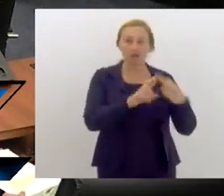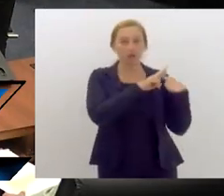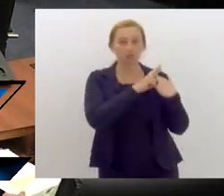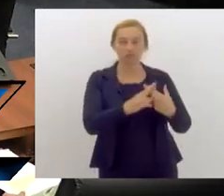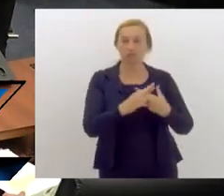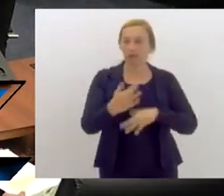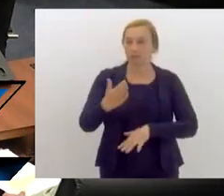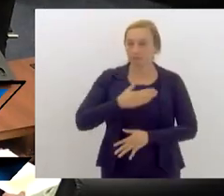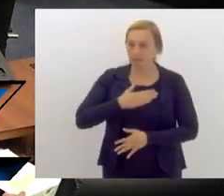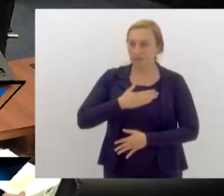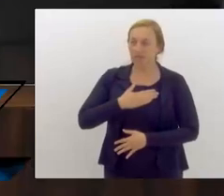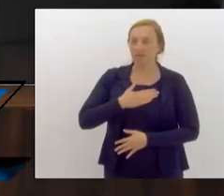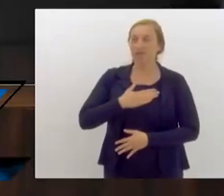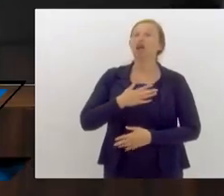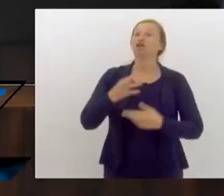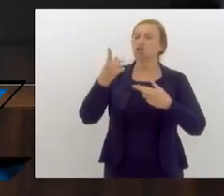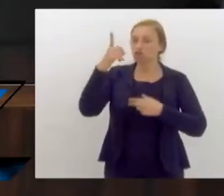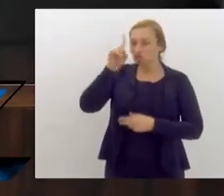responsabilidade